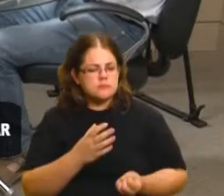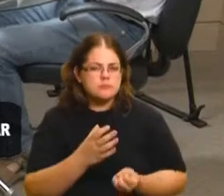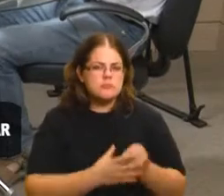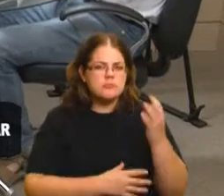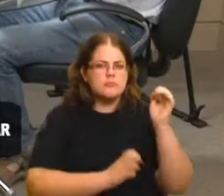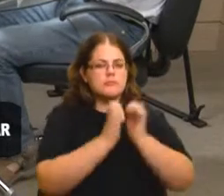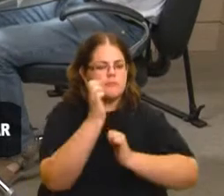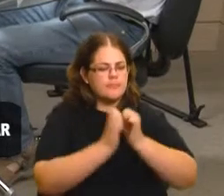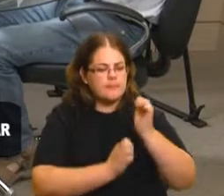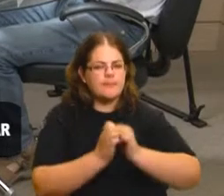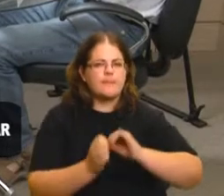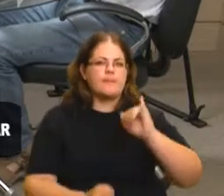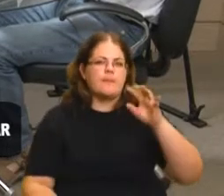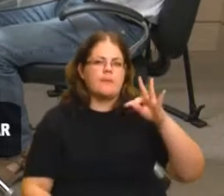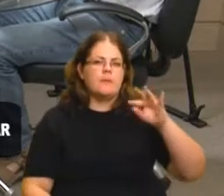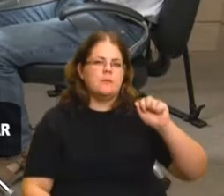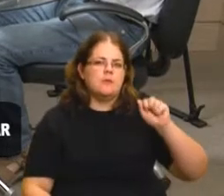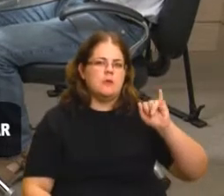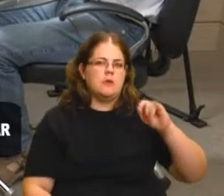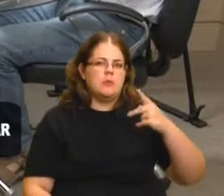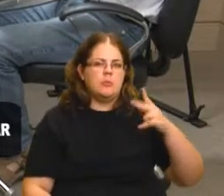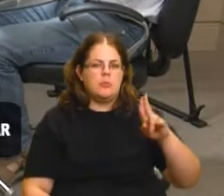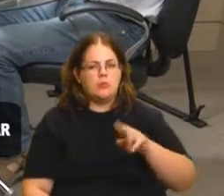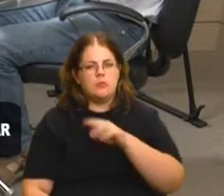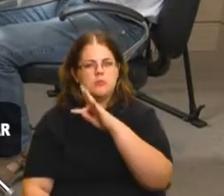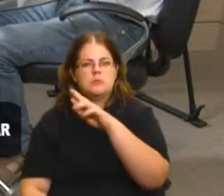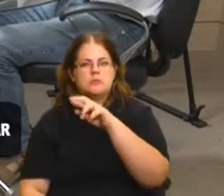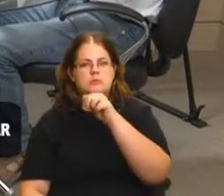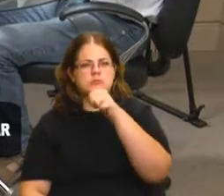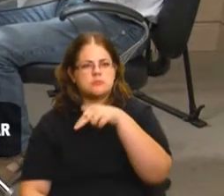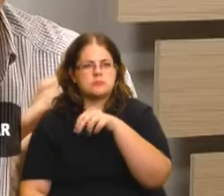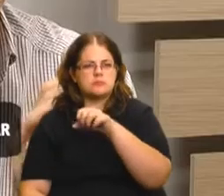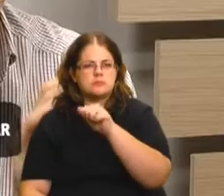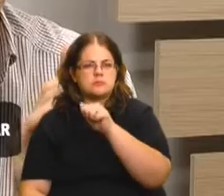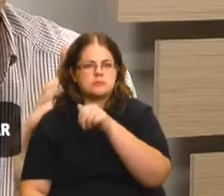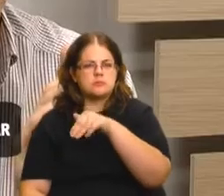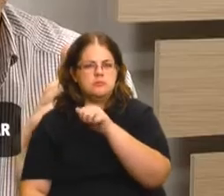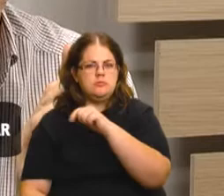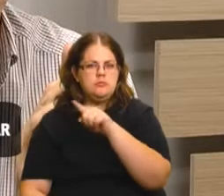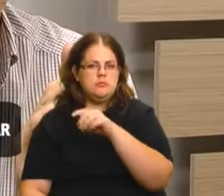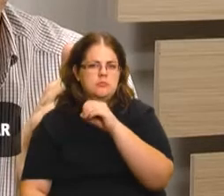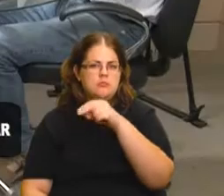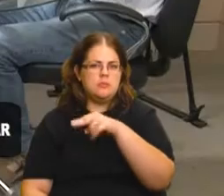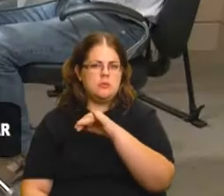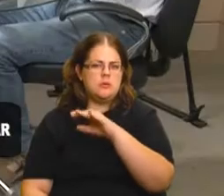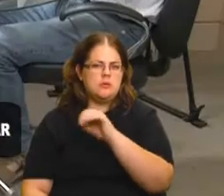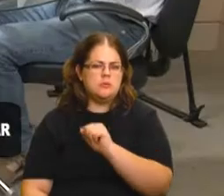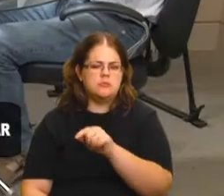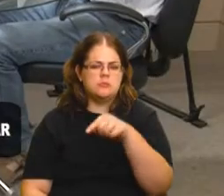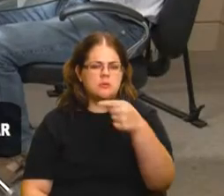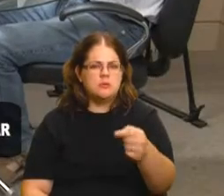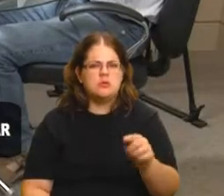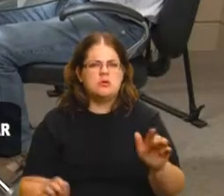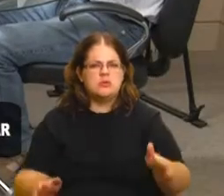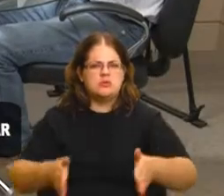Itaipu. Sim, período de grandes obras faraônicas que não levaram a nada, muitas delas. Né? Qual é a outra grande